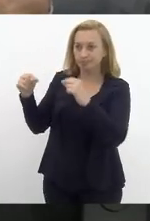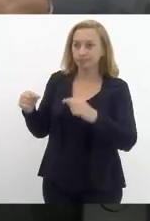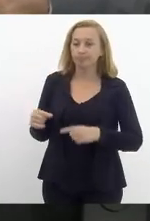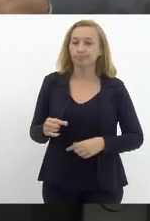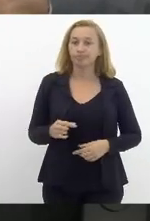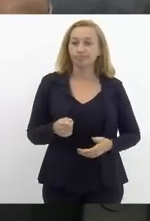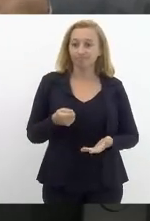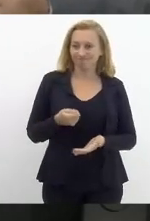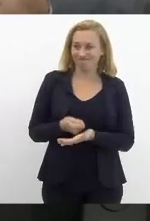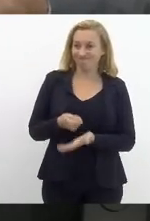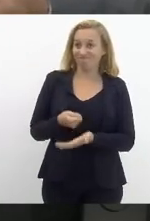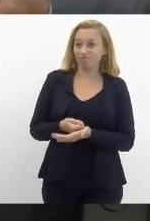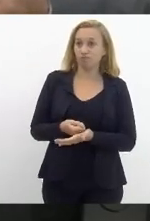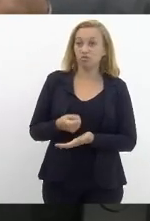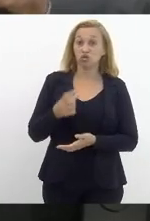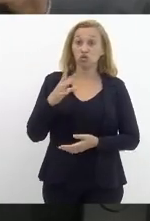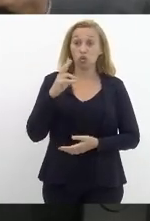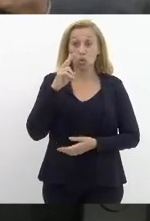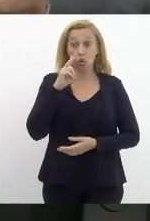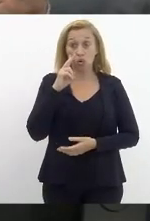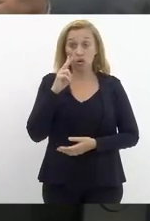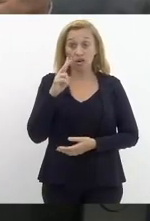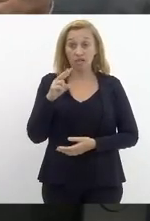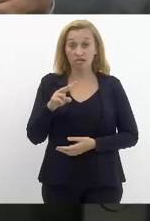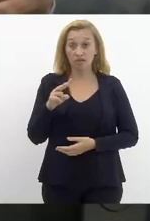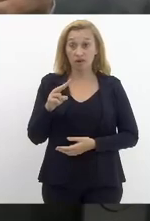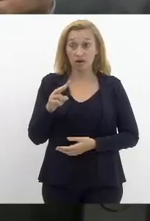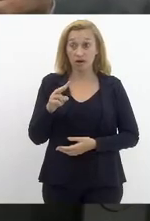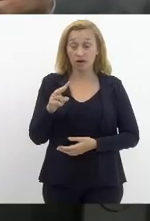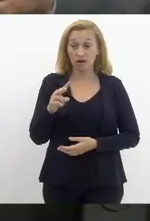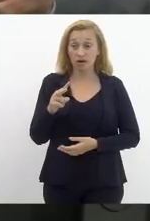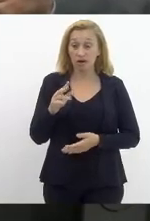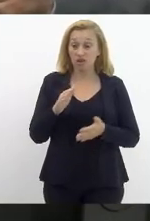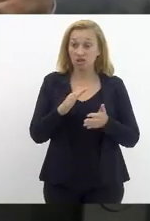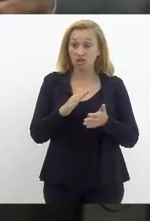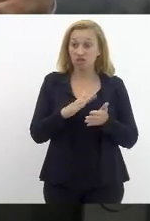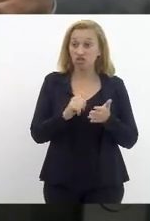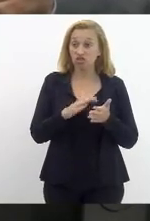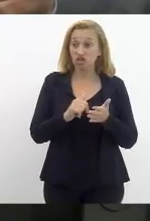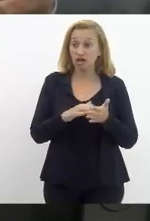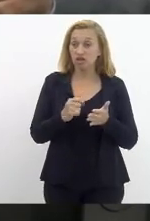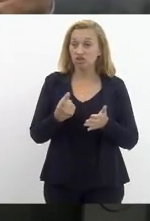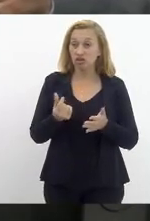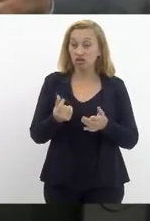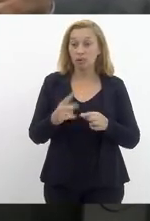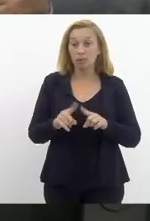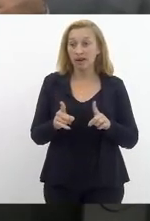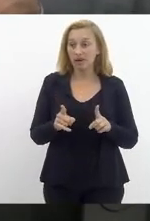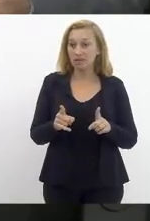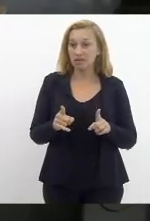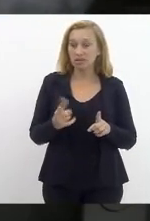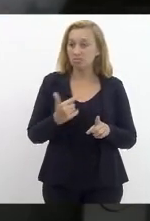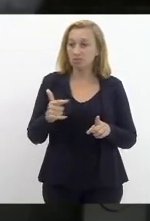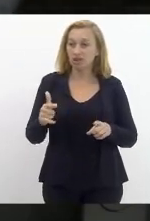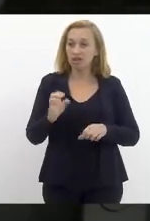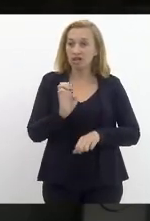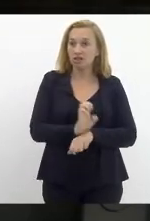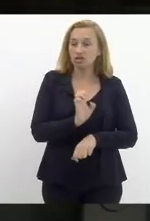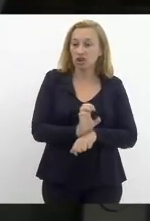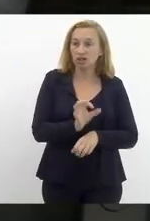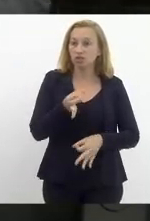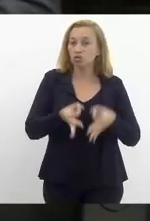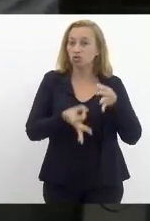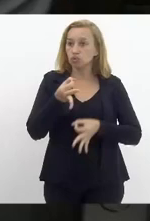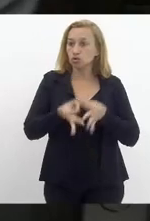meio... só quer olhar a despesa e cortar a despesa. Mas, de novo, não existe Estado, não existe justiça, não